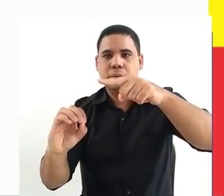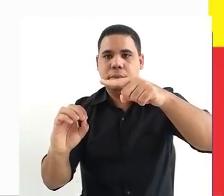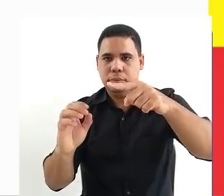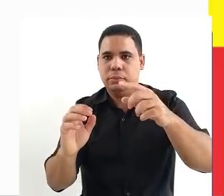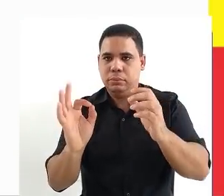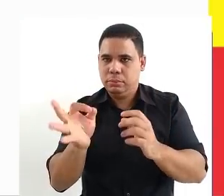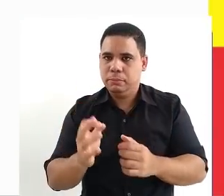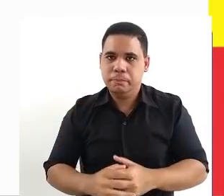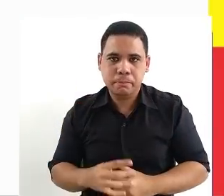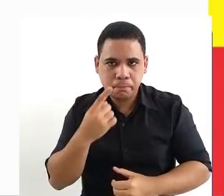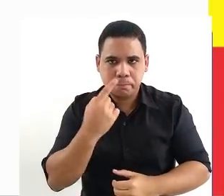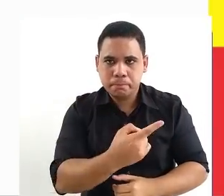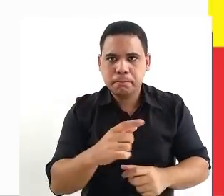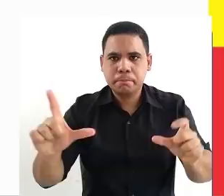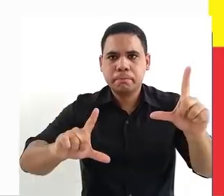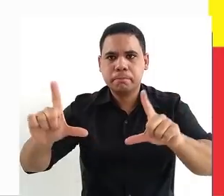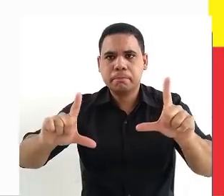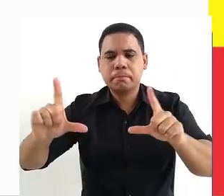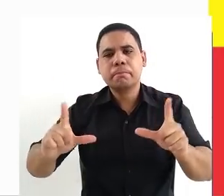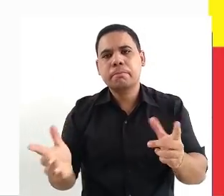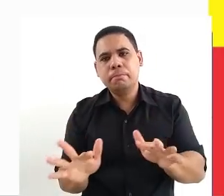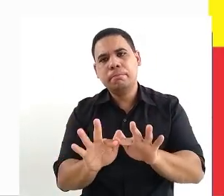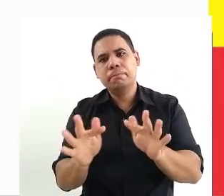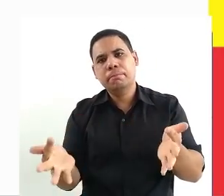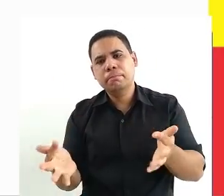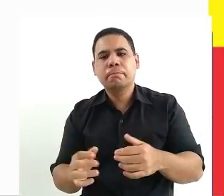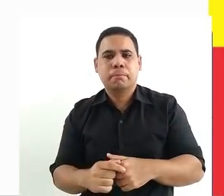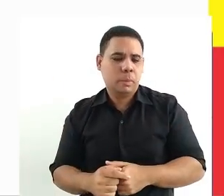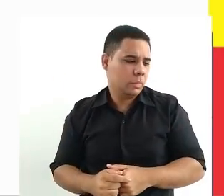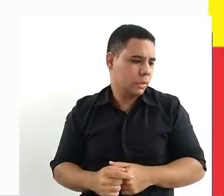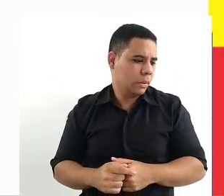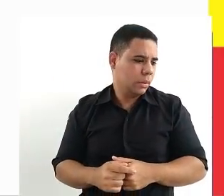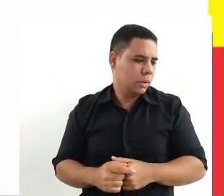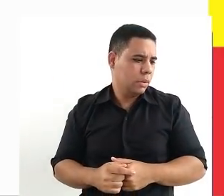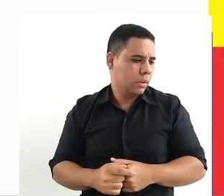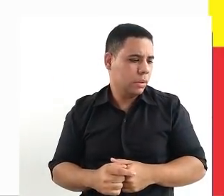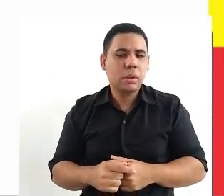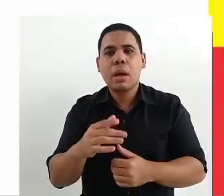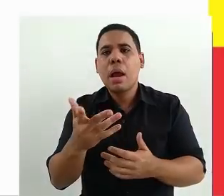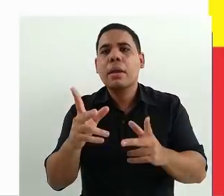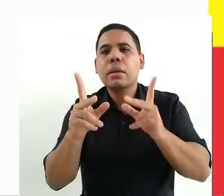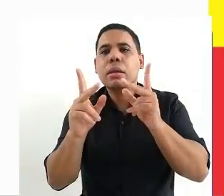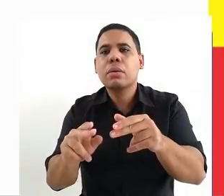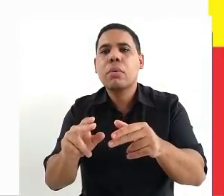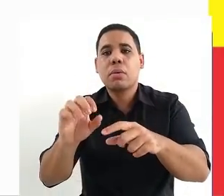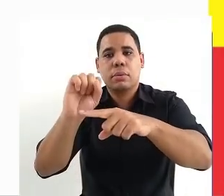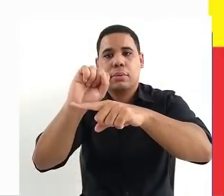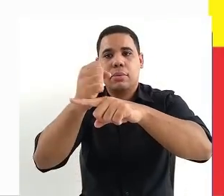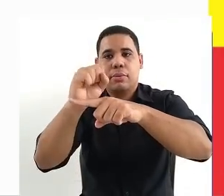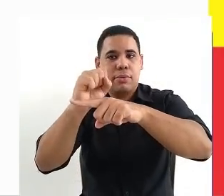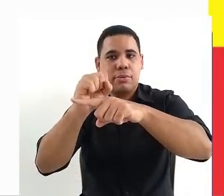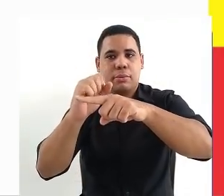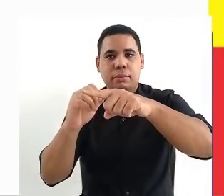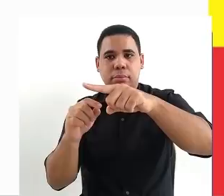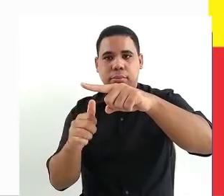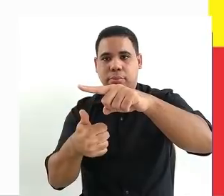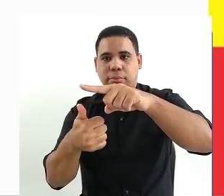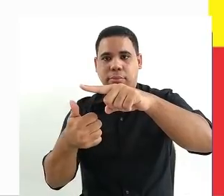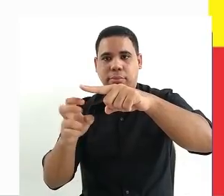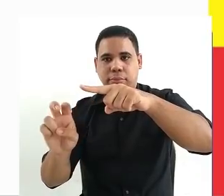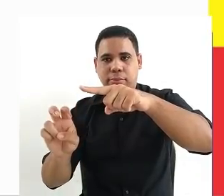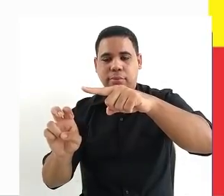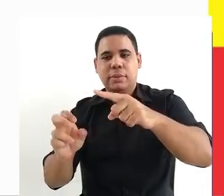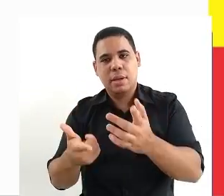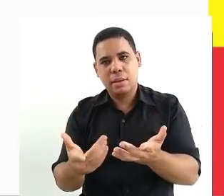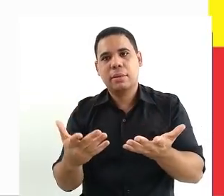é 16 sobre 30. Que você pode acompanhar aí na sua tela, que a gente simplificou o 16 e o 30